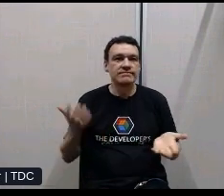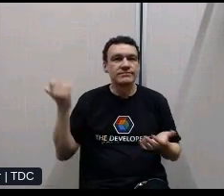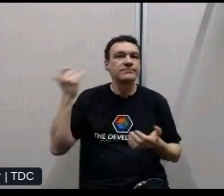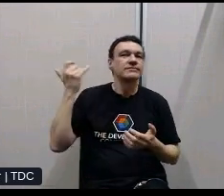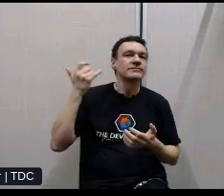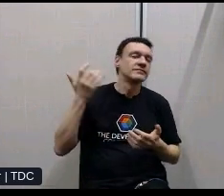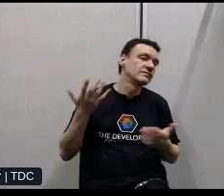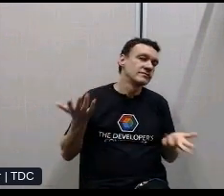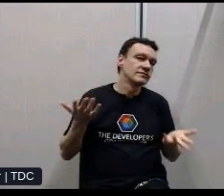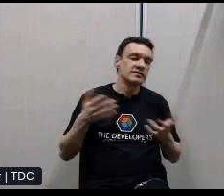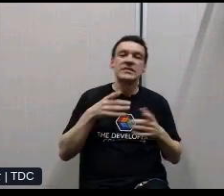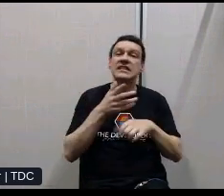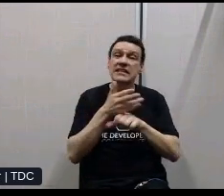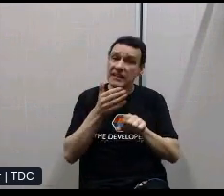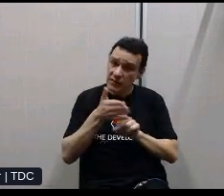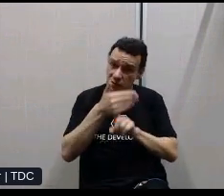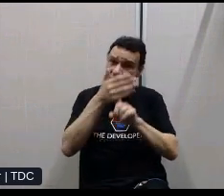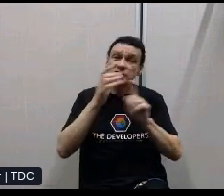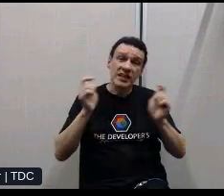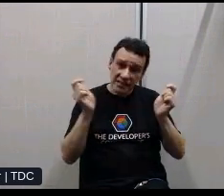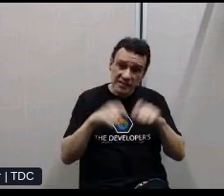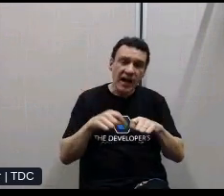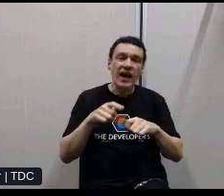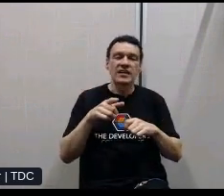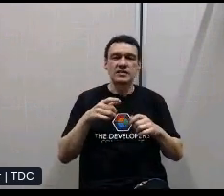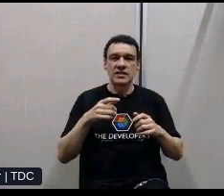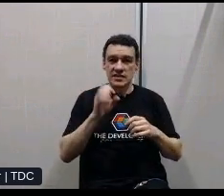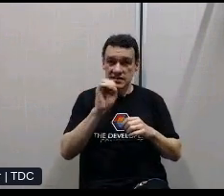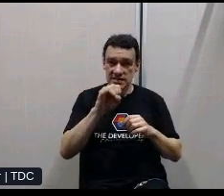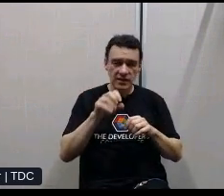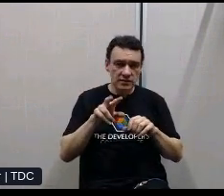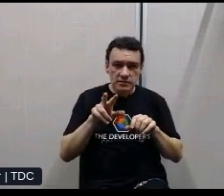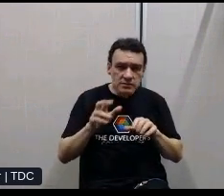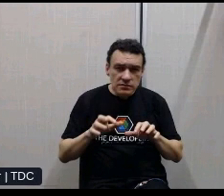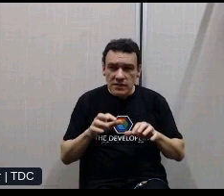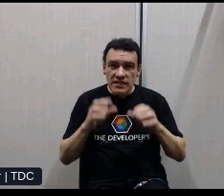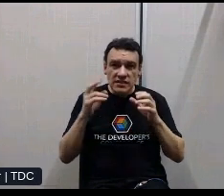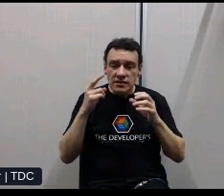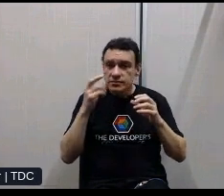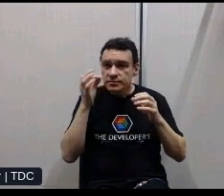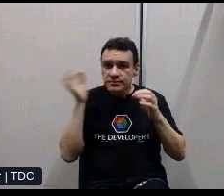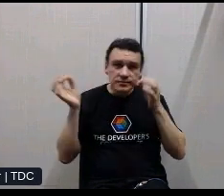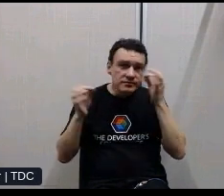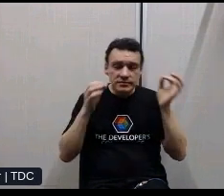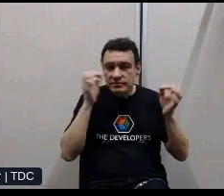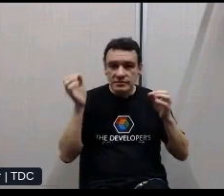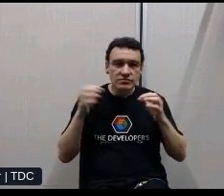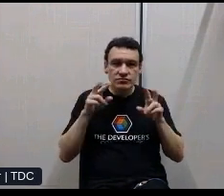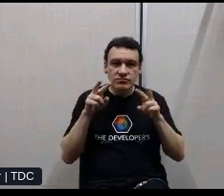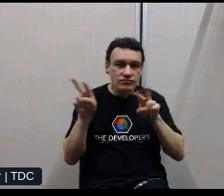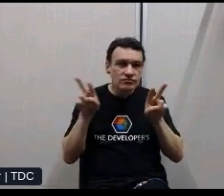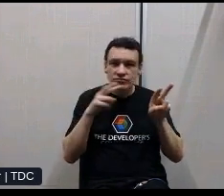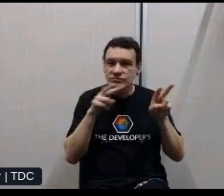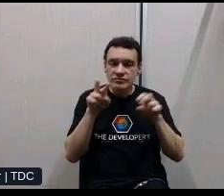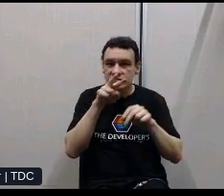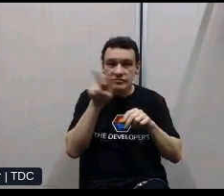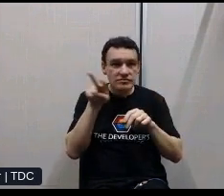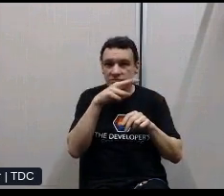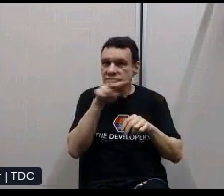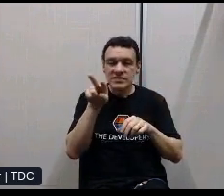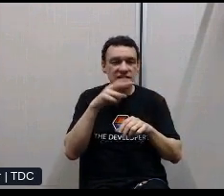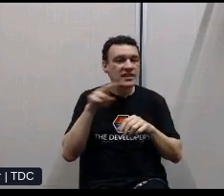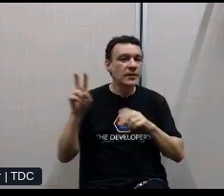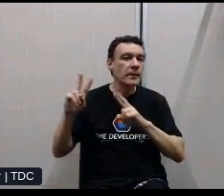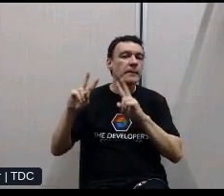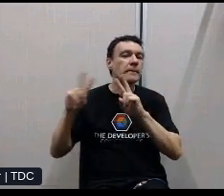ser utilizada com esse objetivo, seja para ensino acadêmico, seja para uma